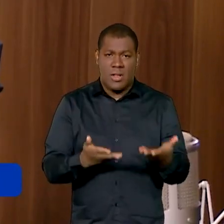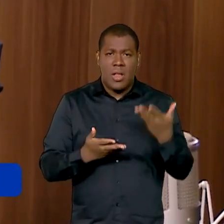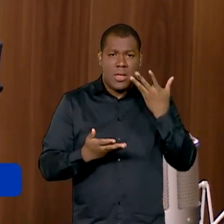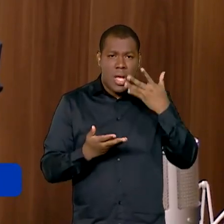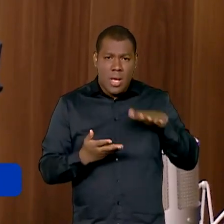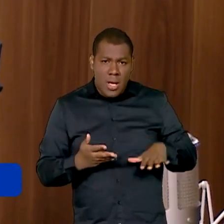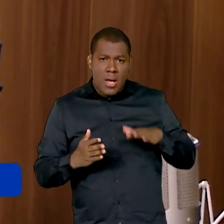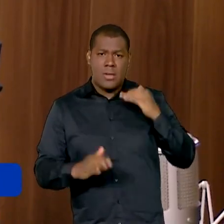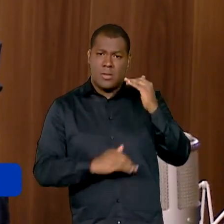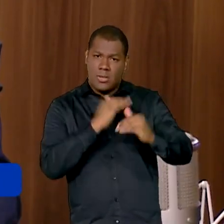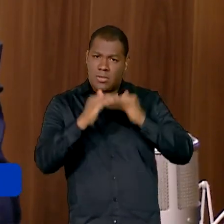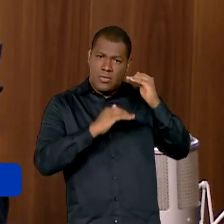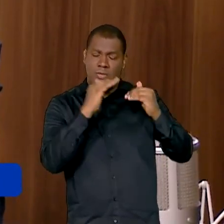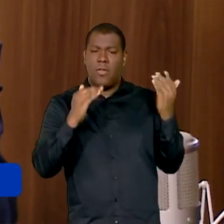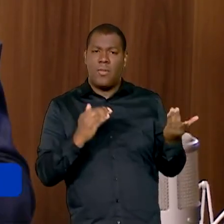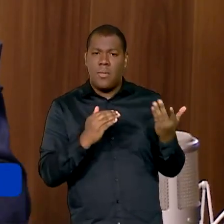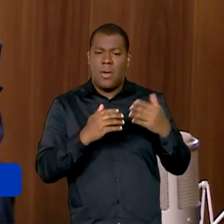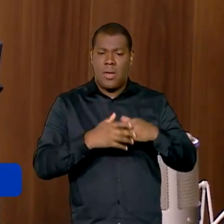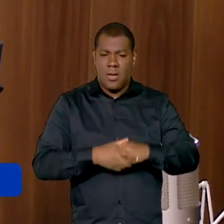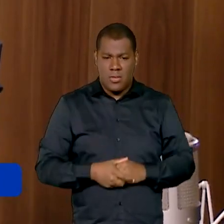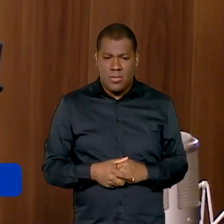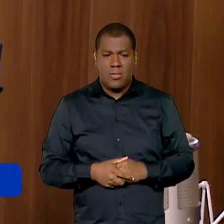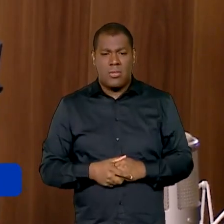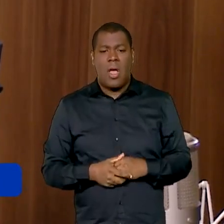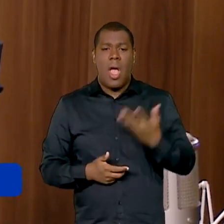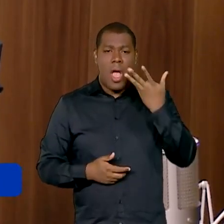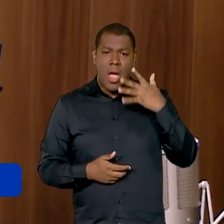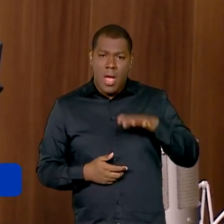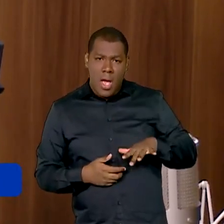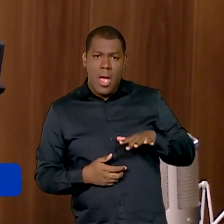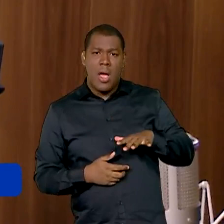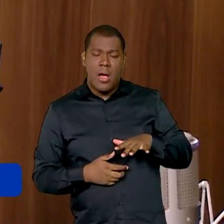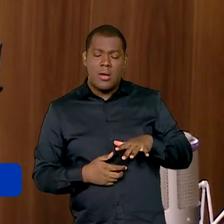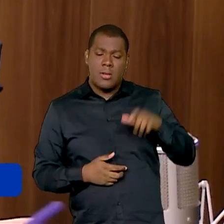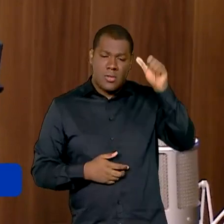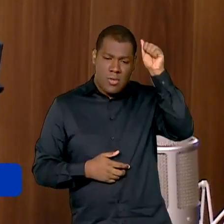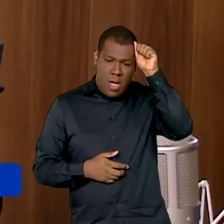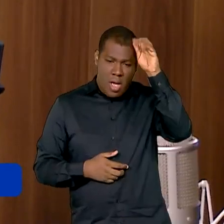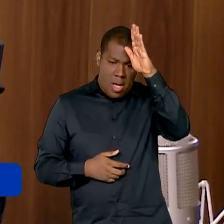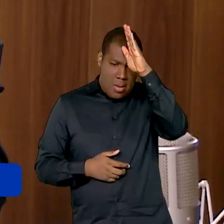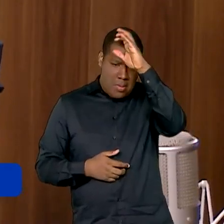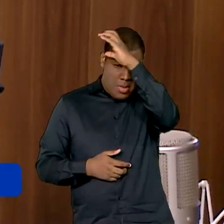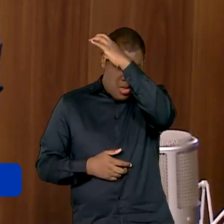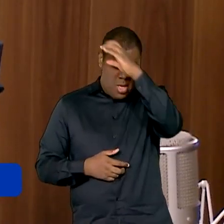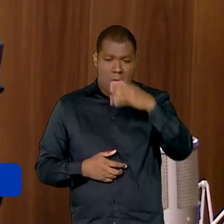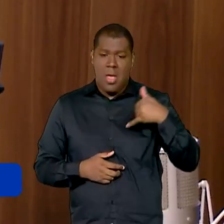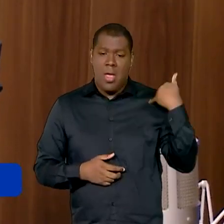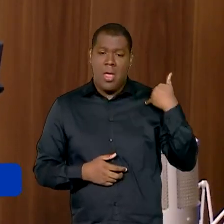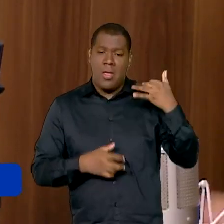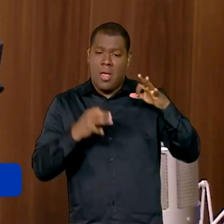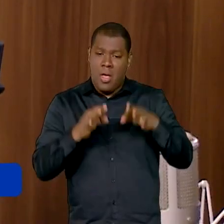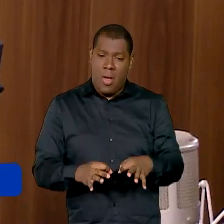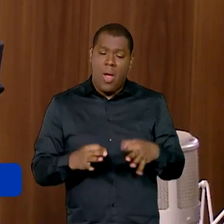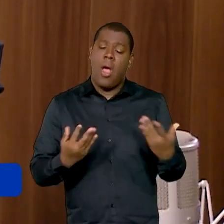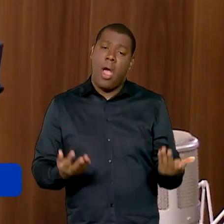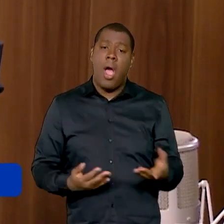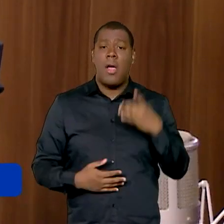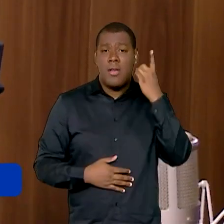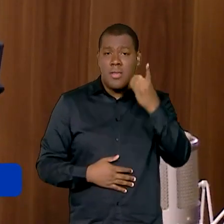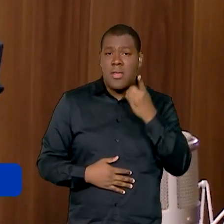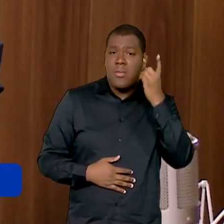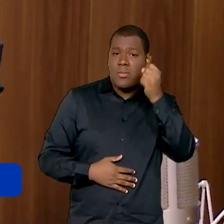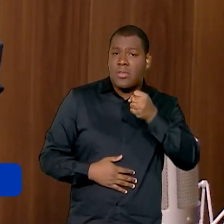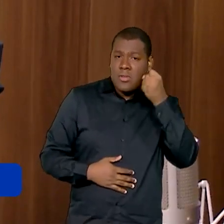desenvolvimento cognitivo correto, na idade correta. Então, é fundamental que um deputado, que um senador, que a bancada possa ajudar esses